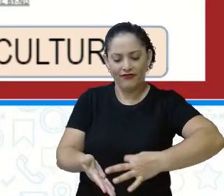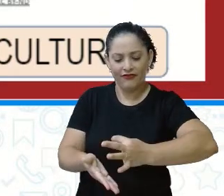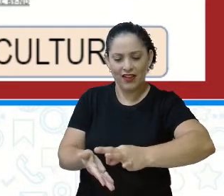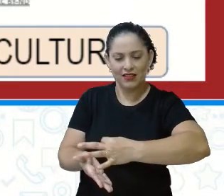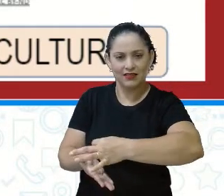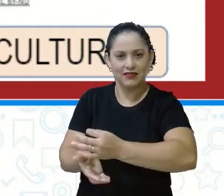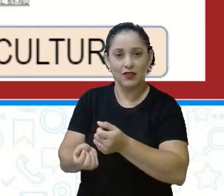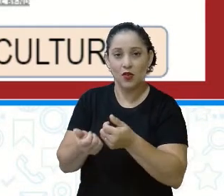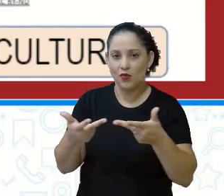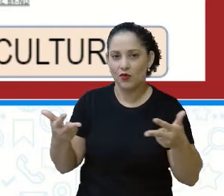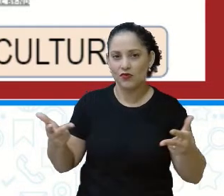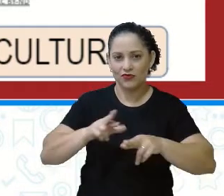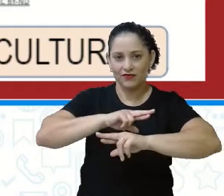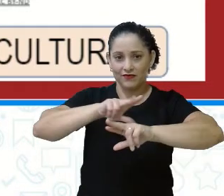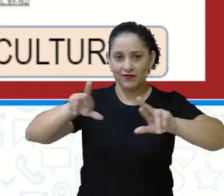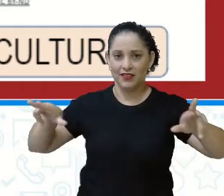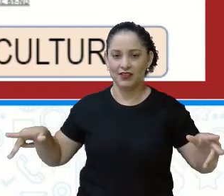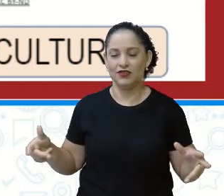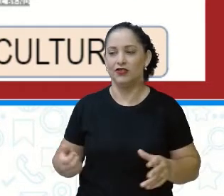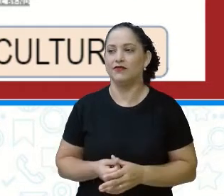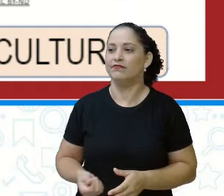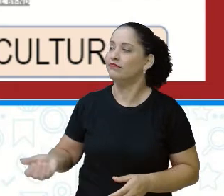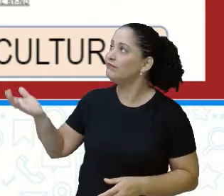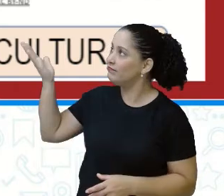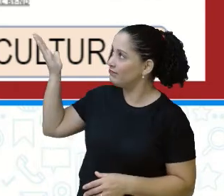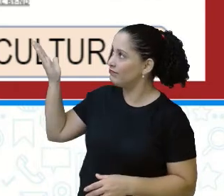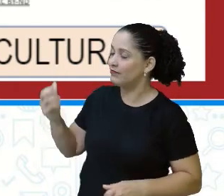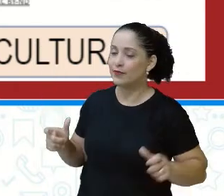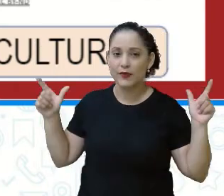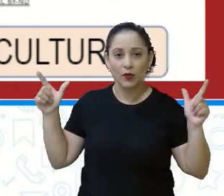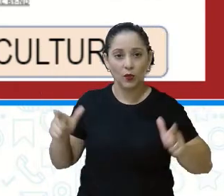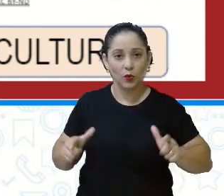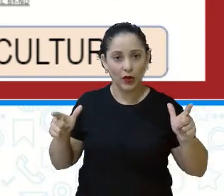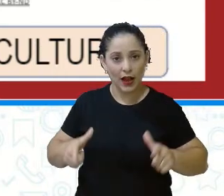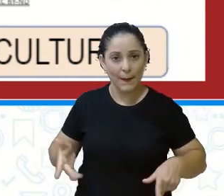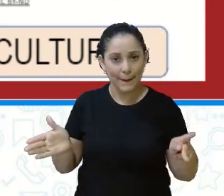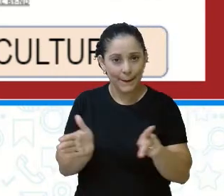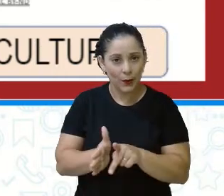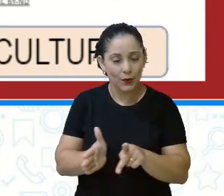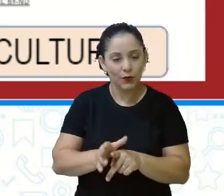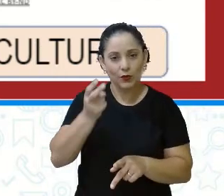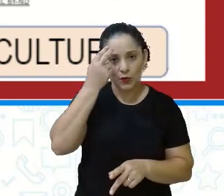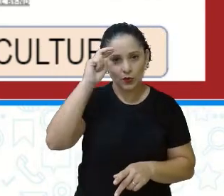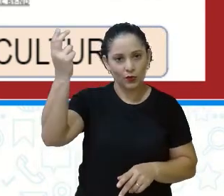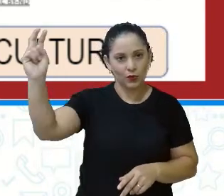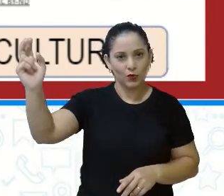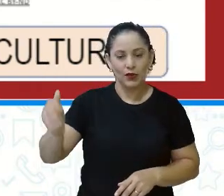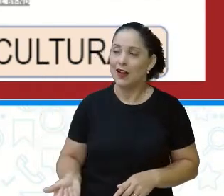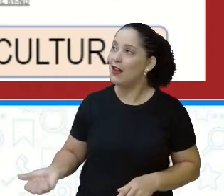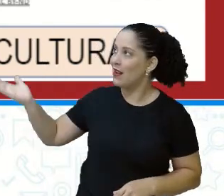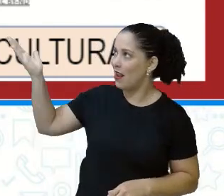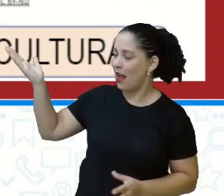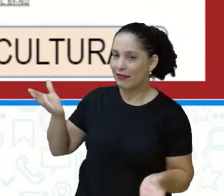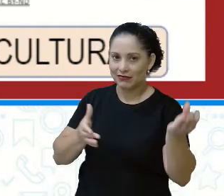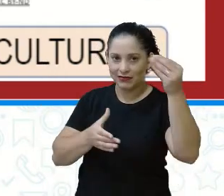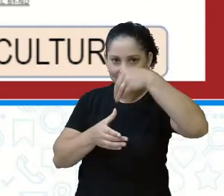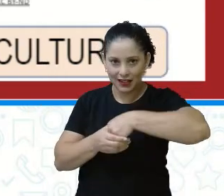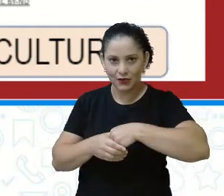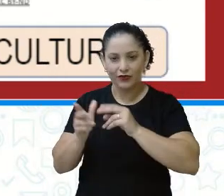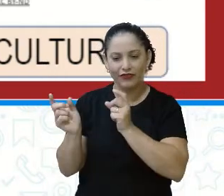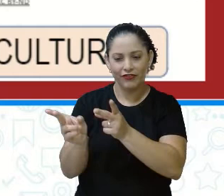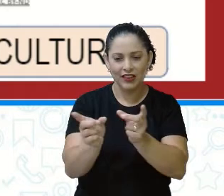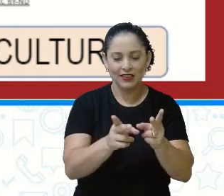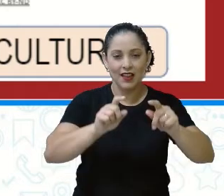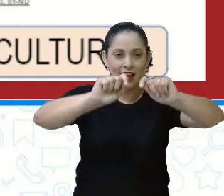olha, eu trouxe aí para vocês a imagem da Casa da Cultura, não é? Que é um local onde vende o artesanato de Recife, além